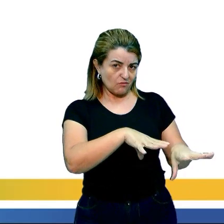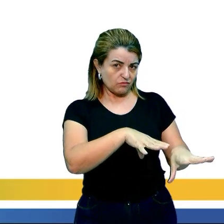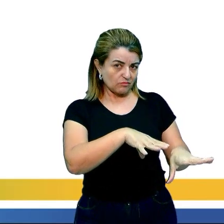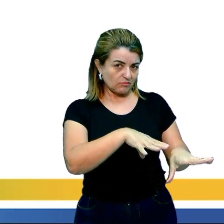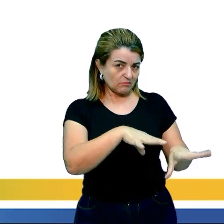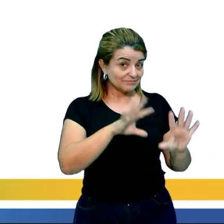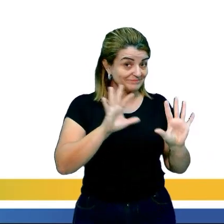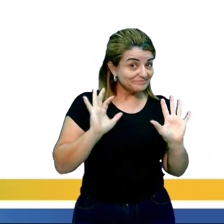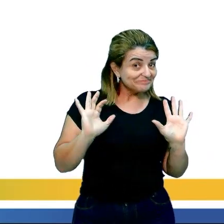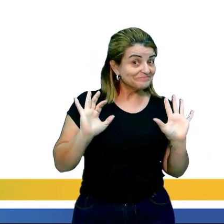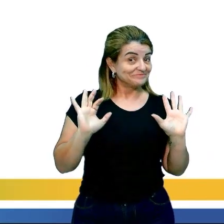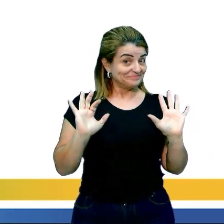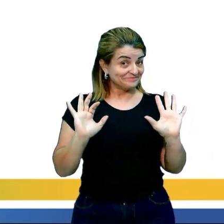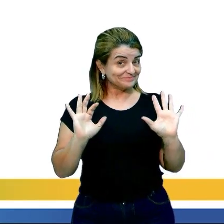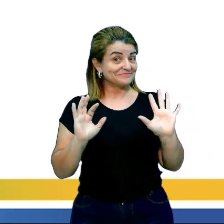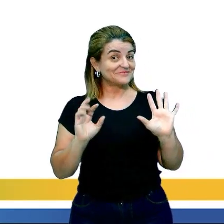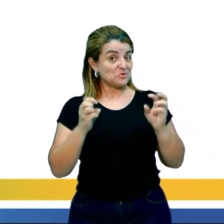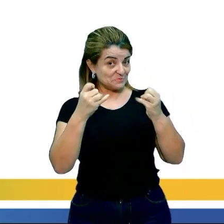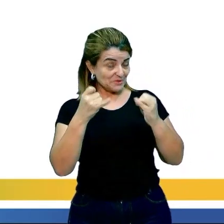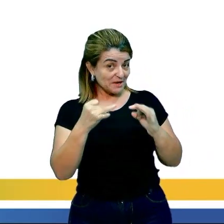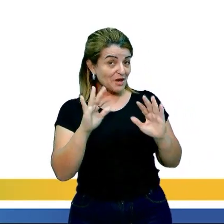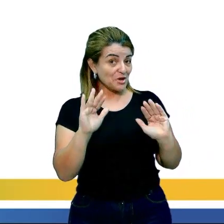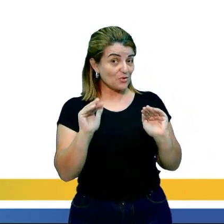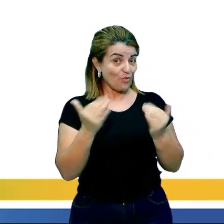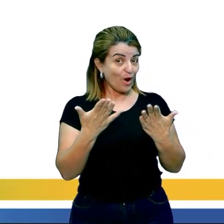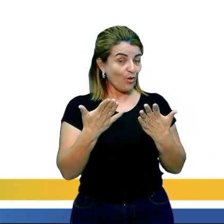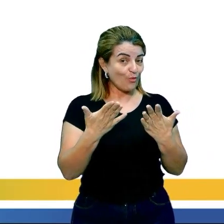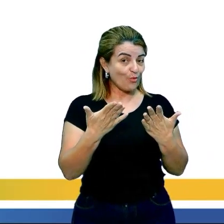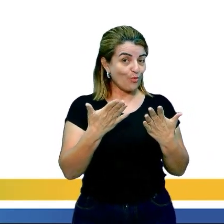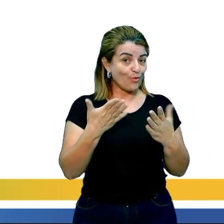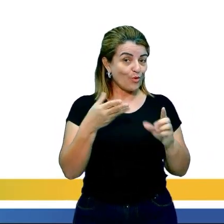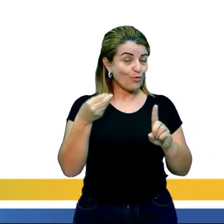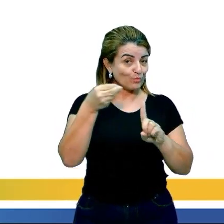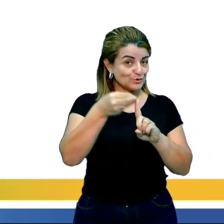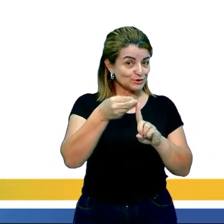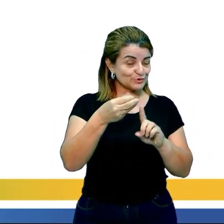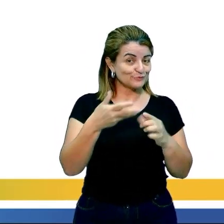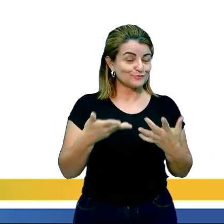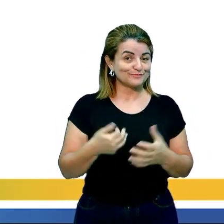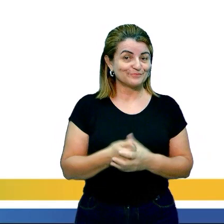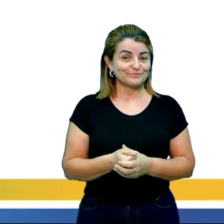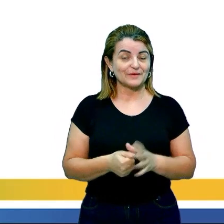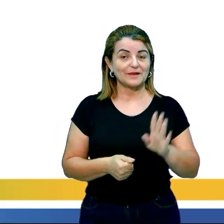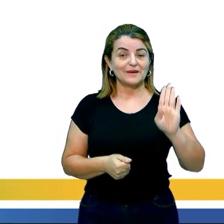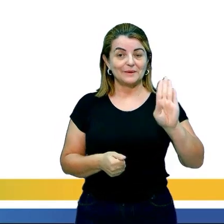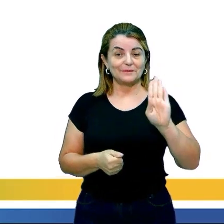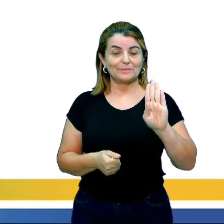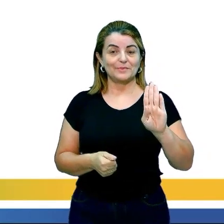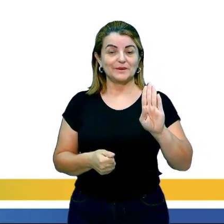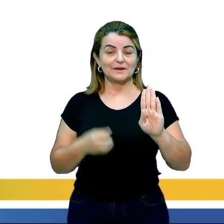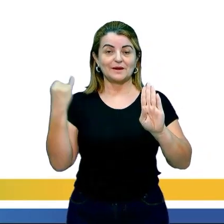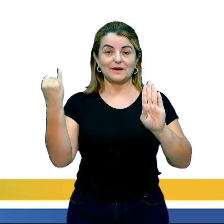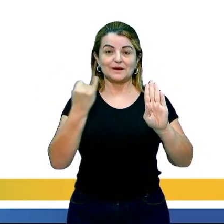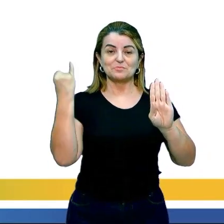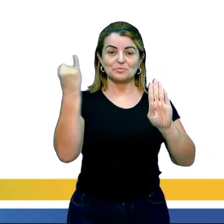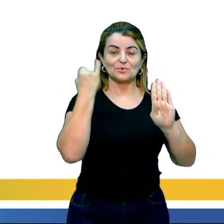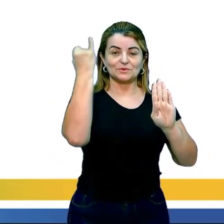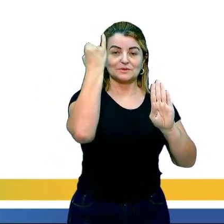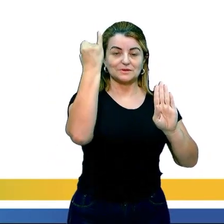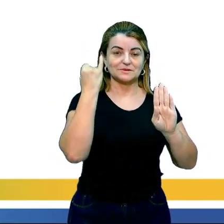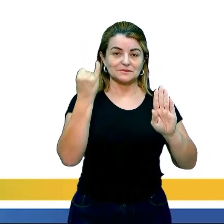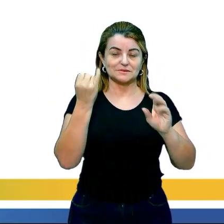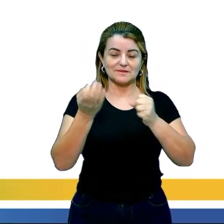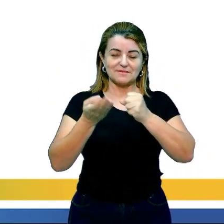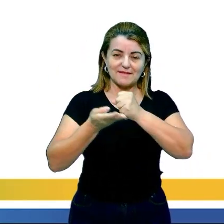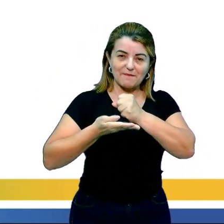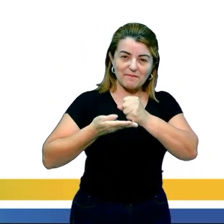para vocês qual era a verdadeira função da mulher em Atenas B sua importância na consolidação da Democracia